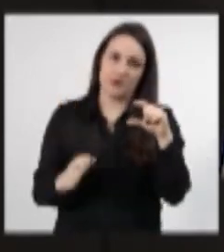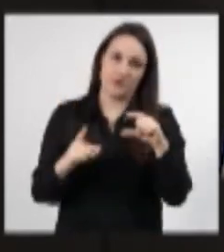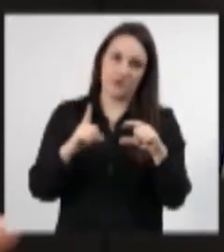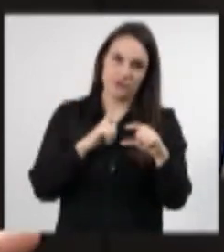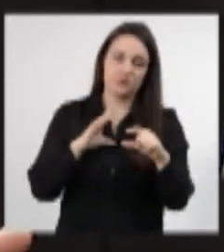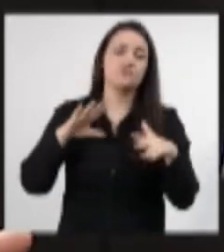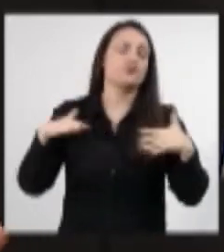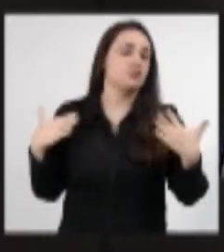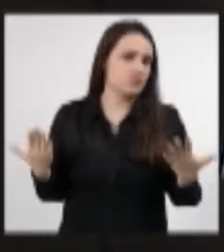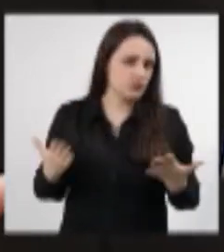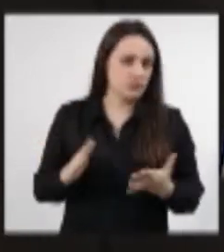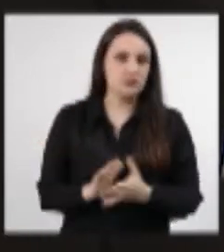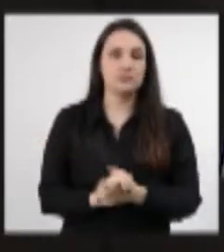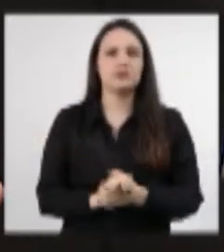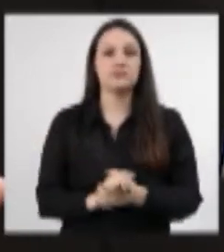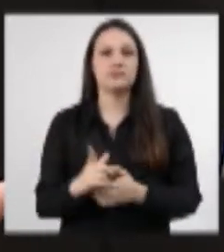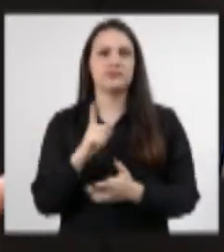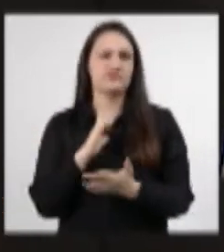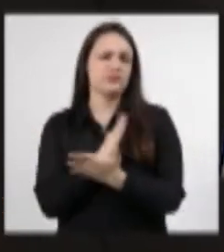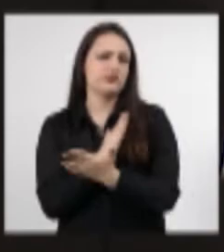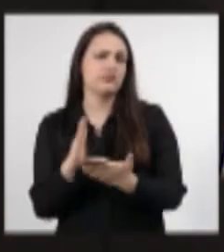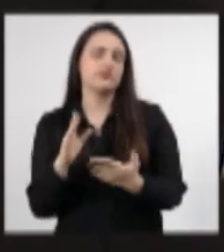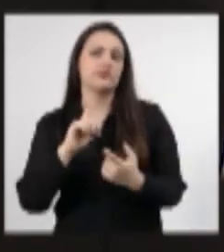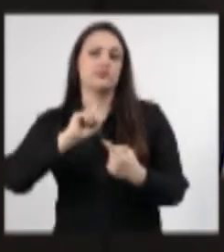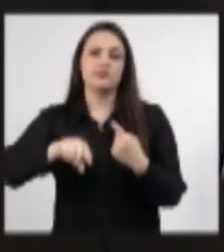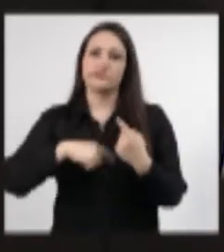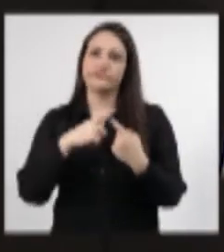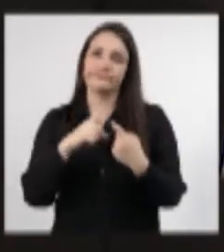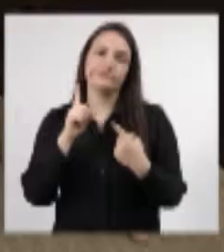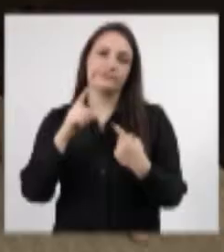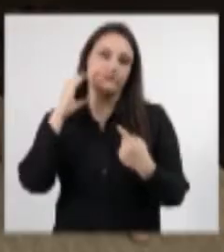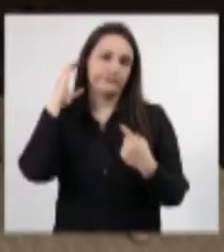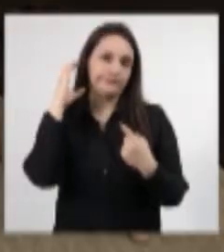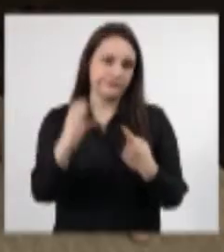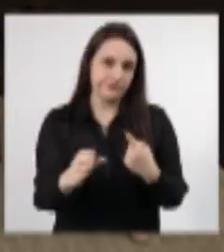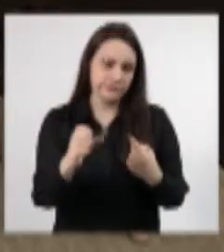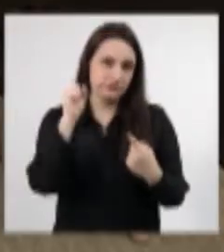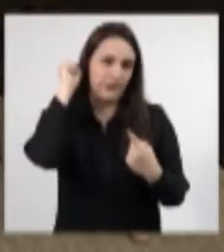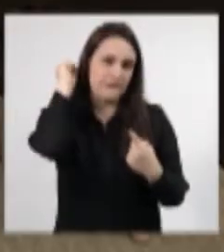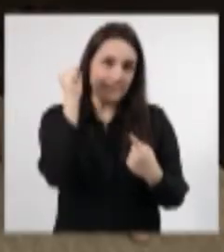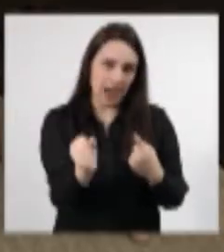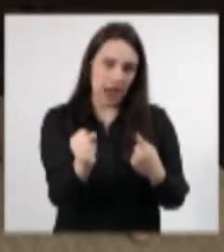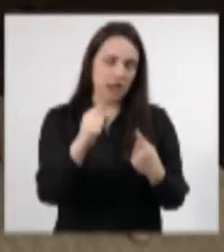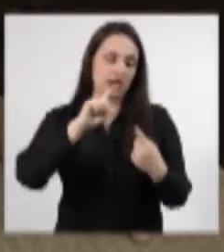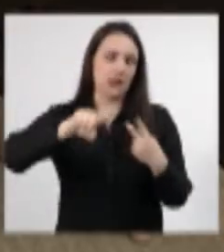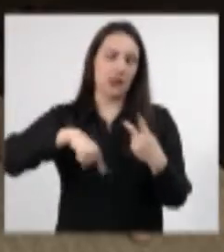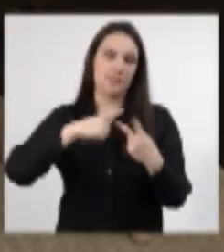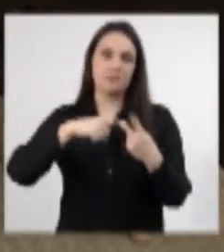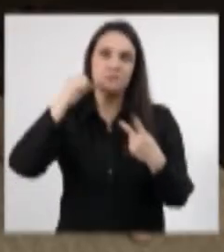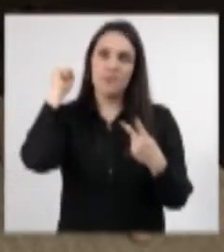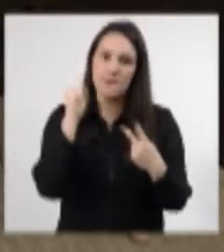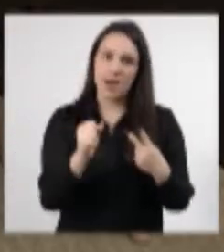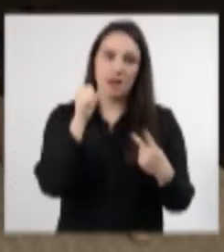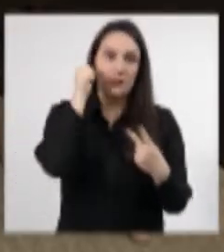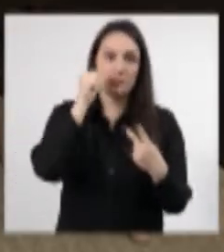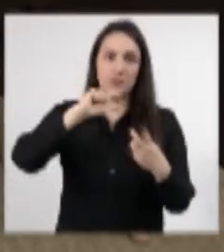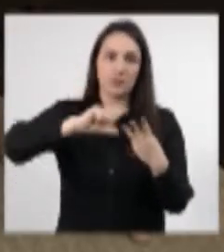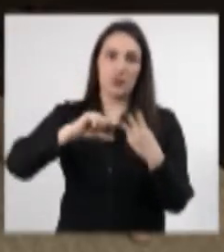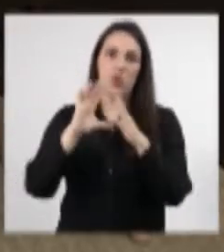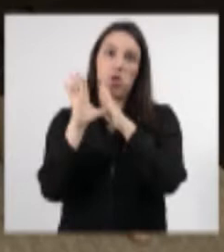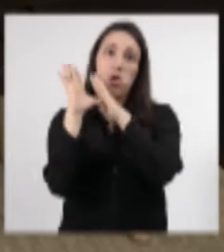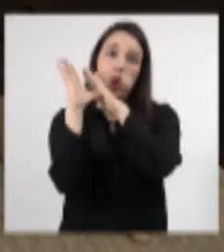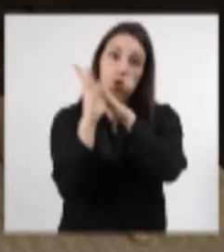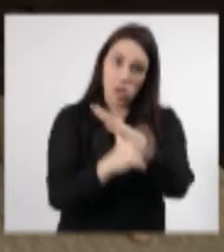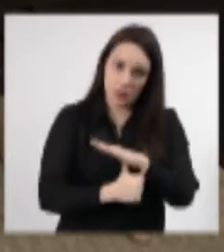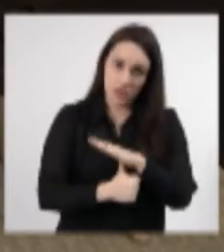esses índices. Quais são, dentre eles? O próprio principal crime contra a vida, o homicídio, o feminicídio,